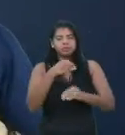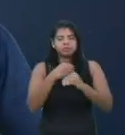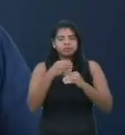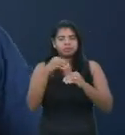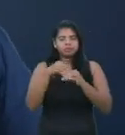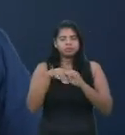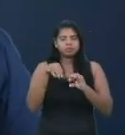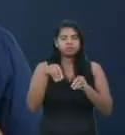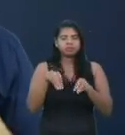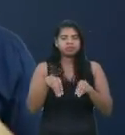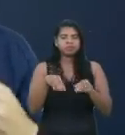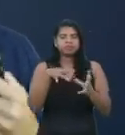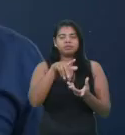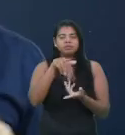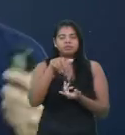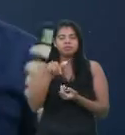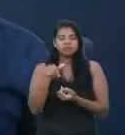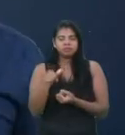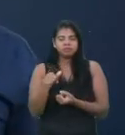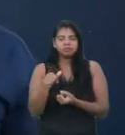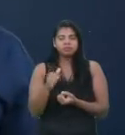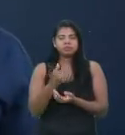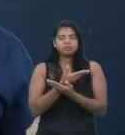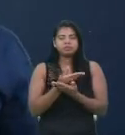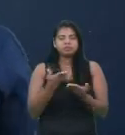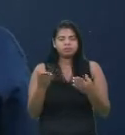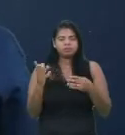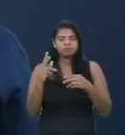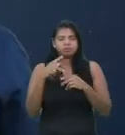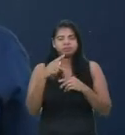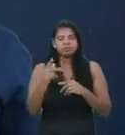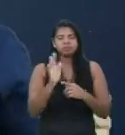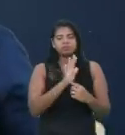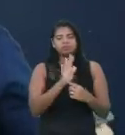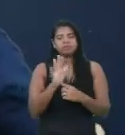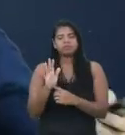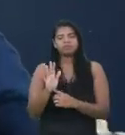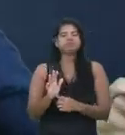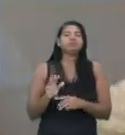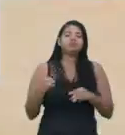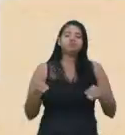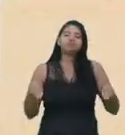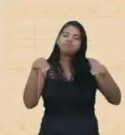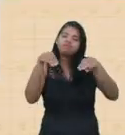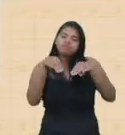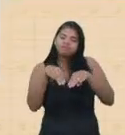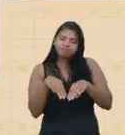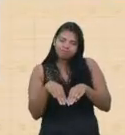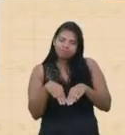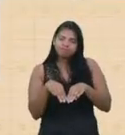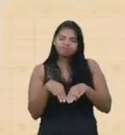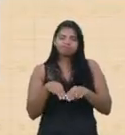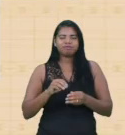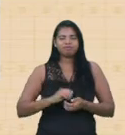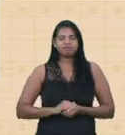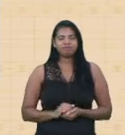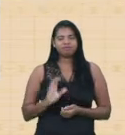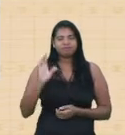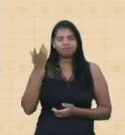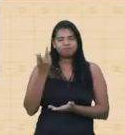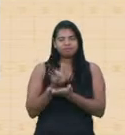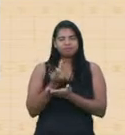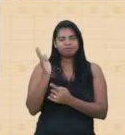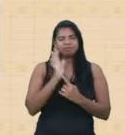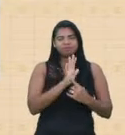Terra. E é graças a isso que nós vamos ter a propriedade do campo magnético, gerando o quê? As auroras boreais. Uma outra propriedade